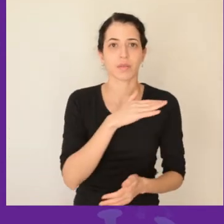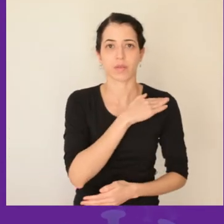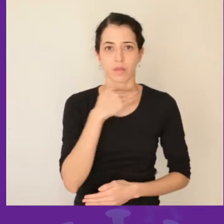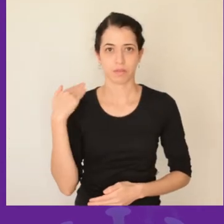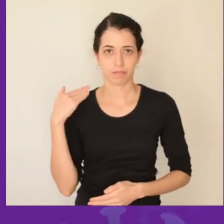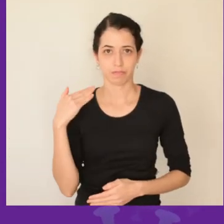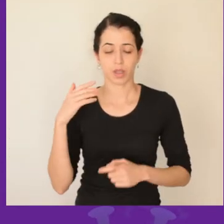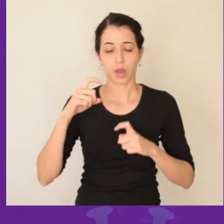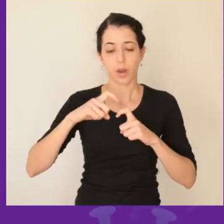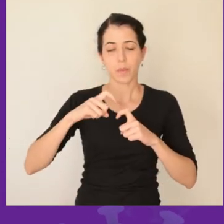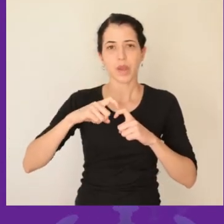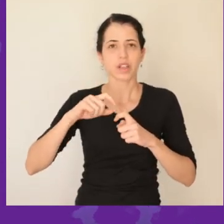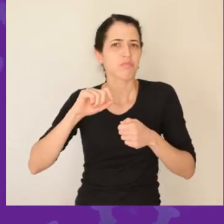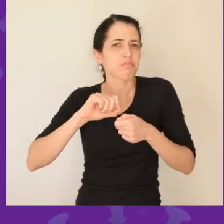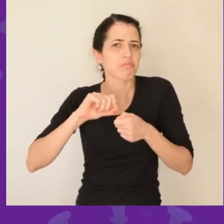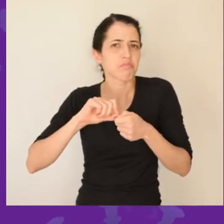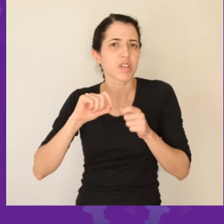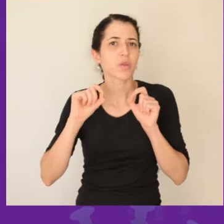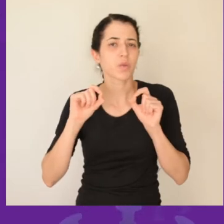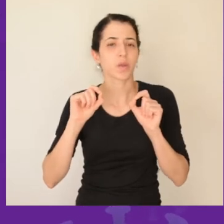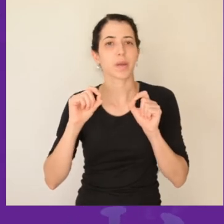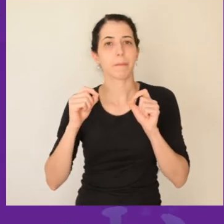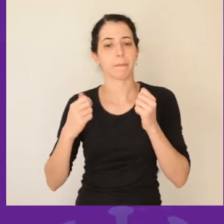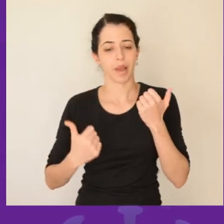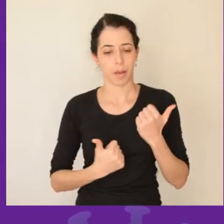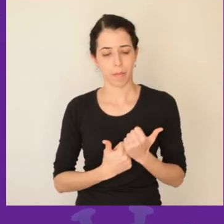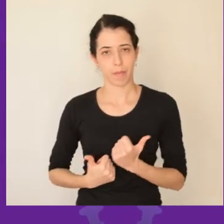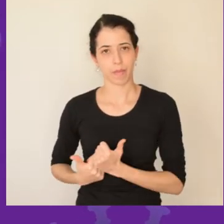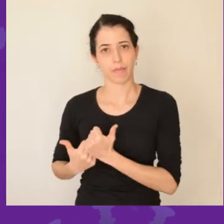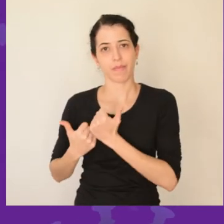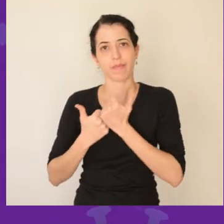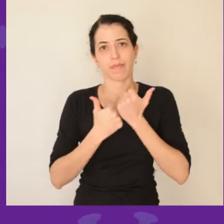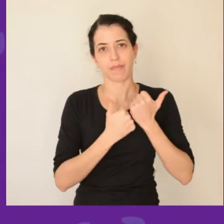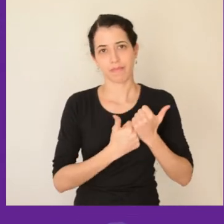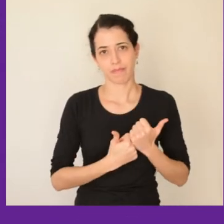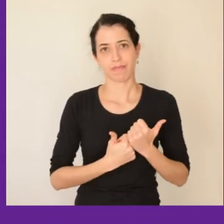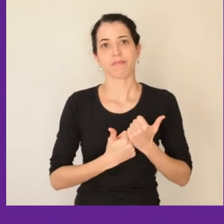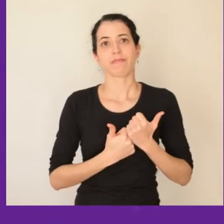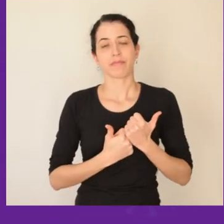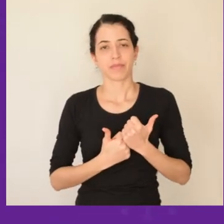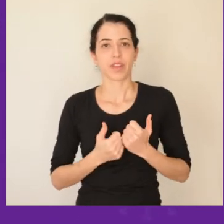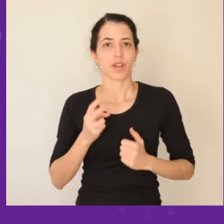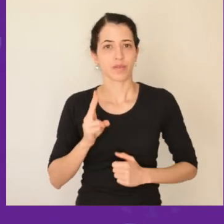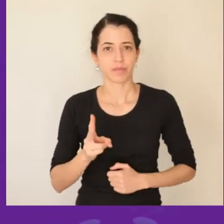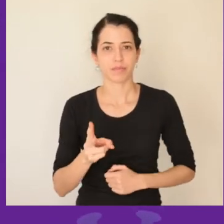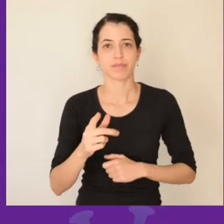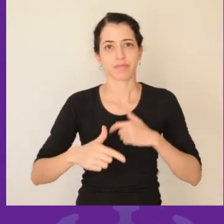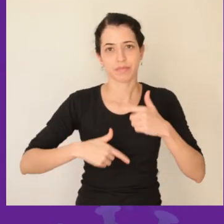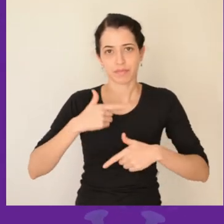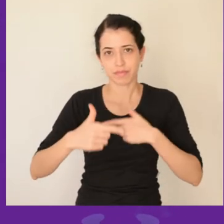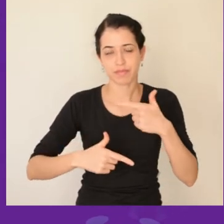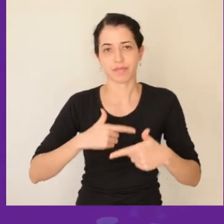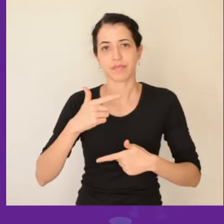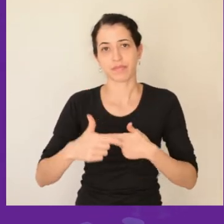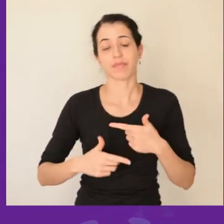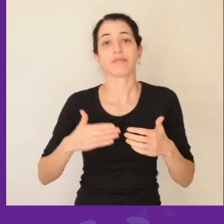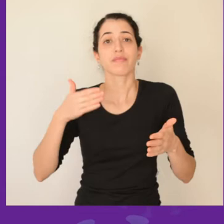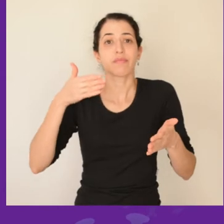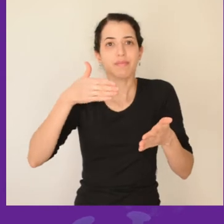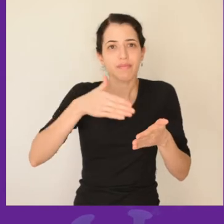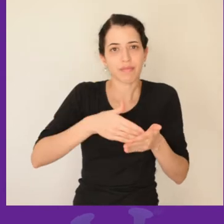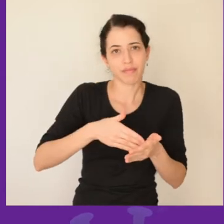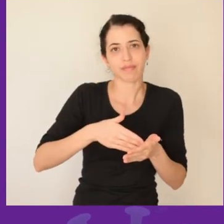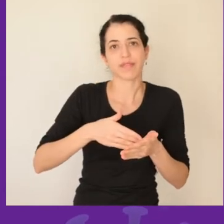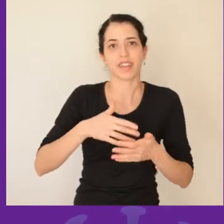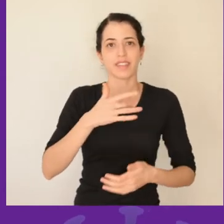que vários órgãos do corpo funciona em mal e que alguns até entra em falência matando a pessoa então o que a gente faz a gente